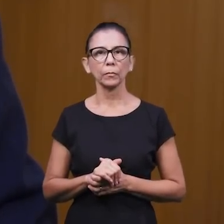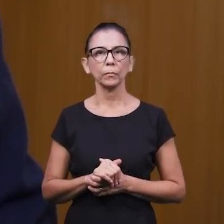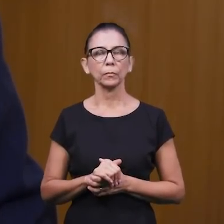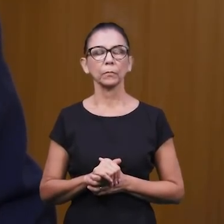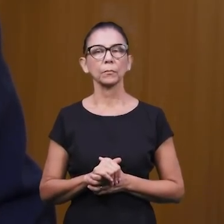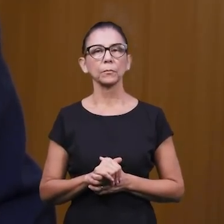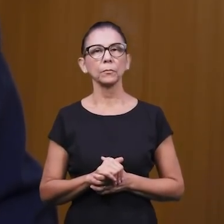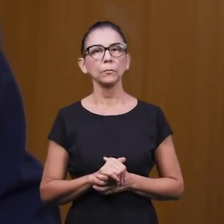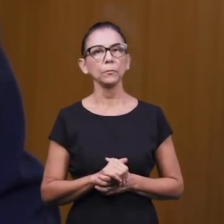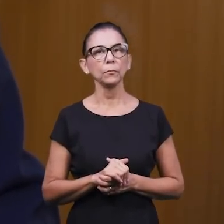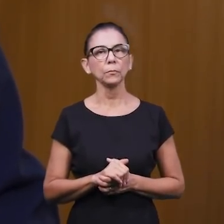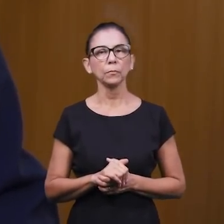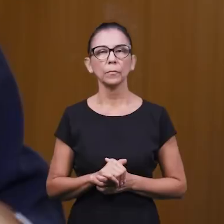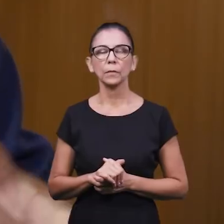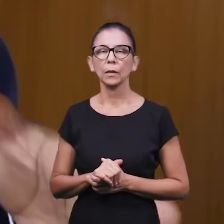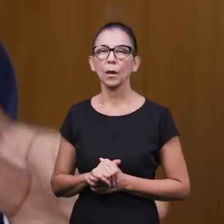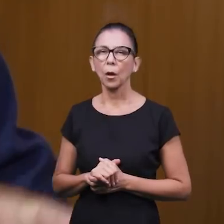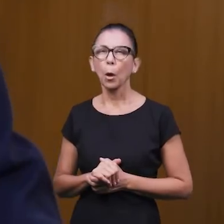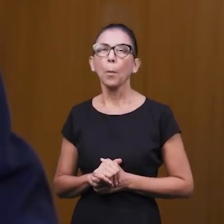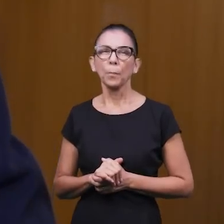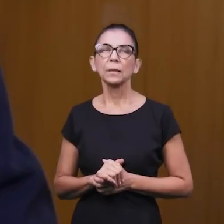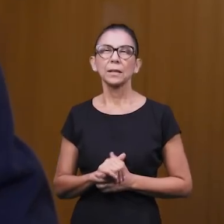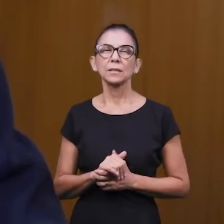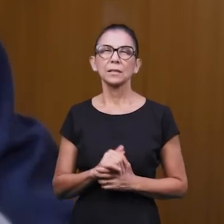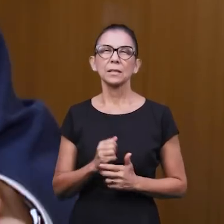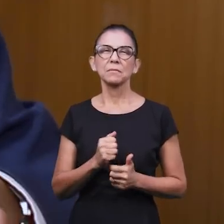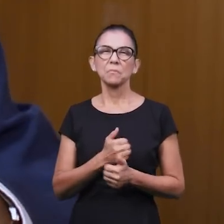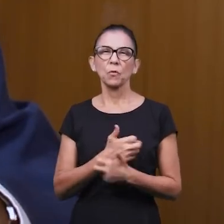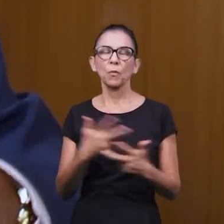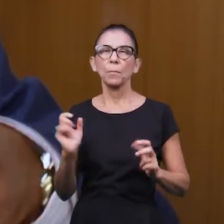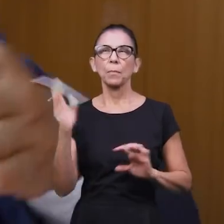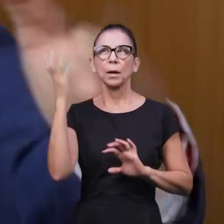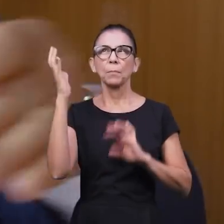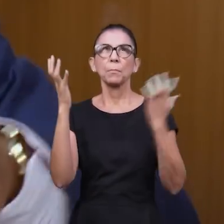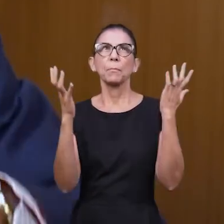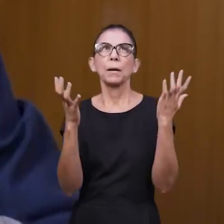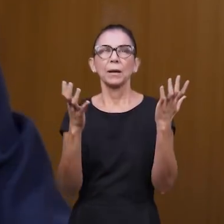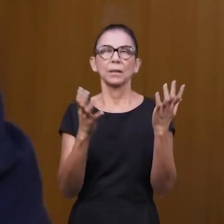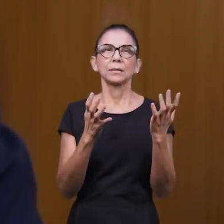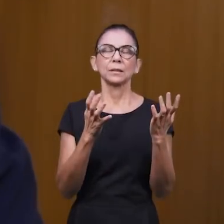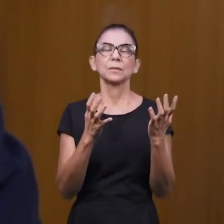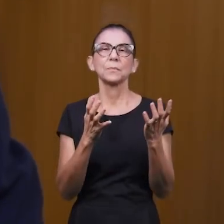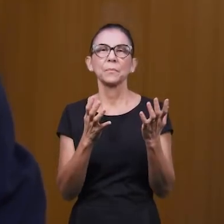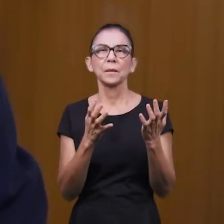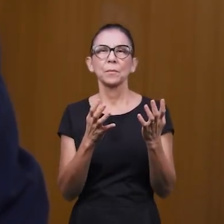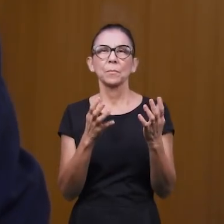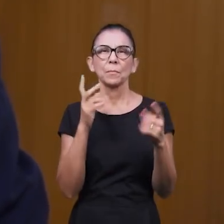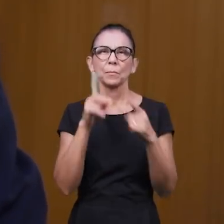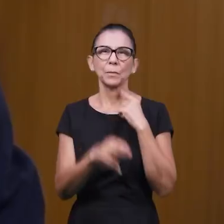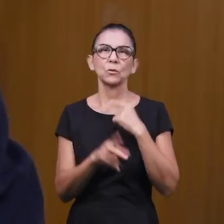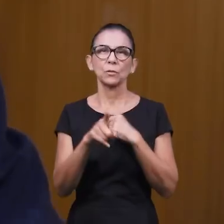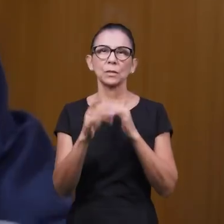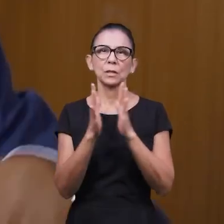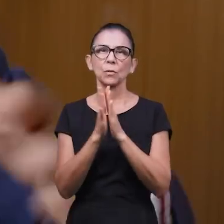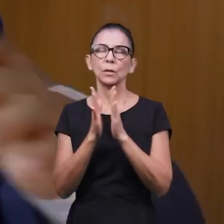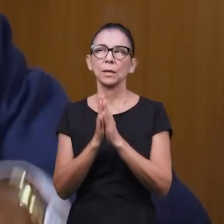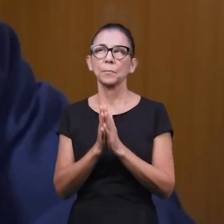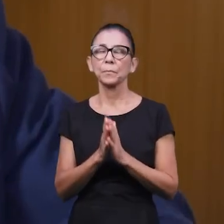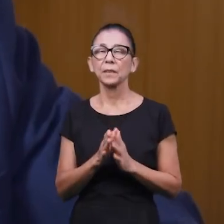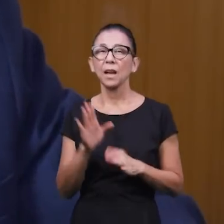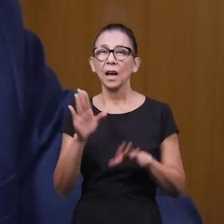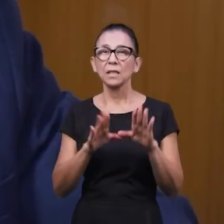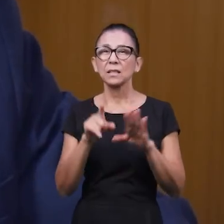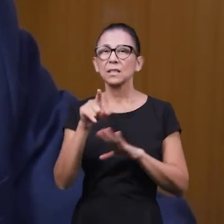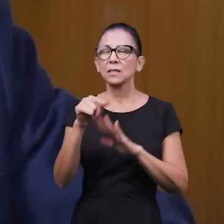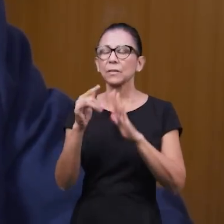tudo vai de encontro a impedir que você ore. Você vai orar, o celular toca, aí o vizinho te chama, o filho